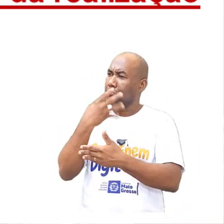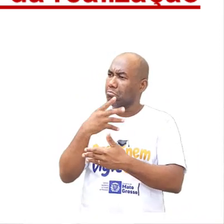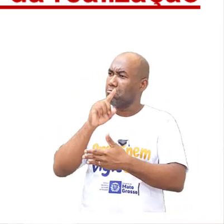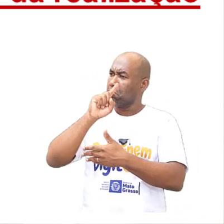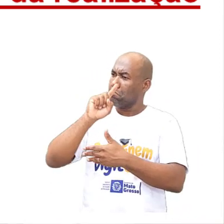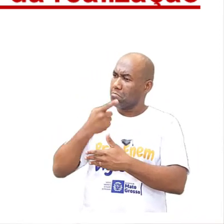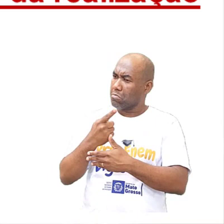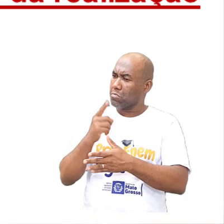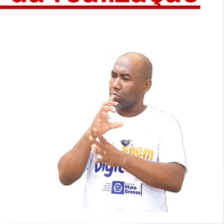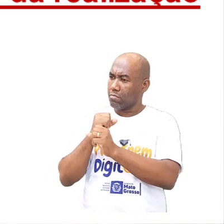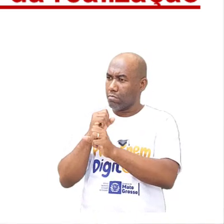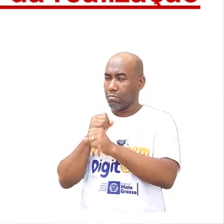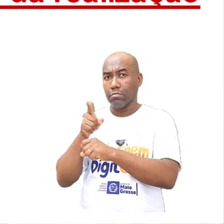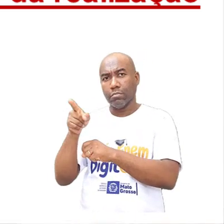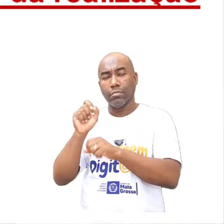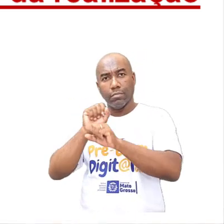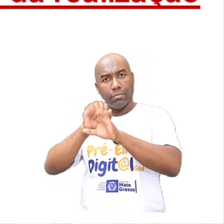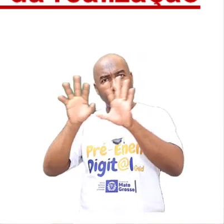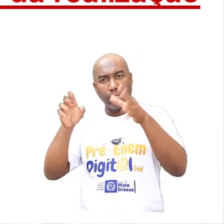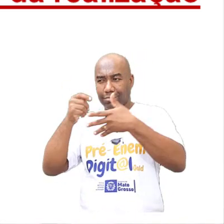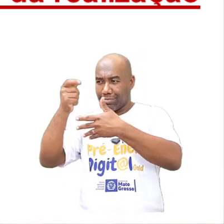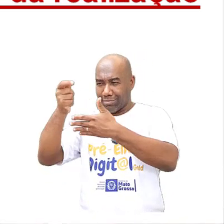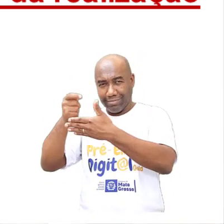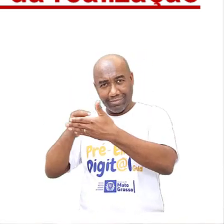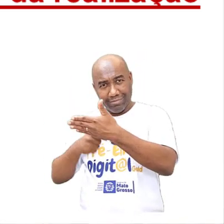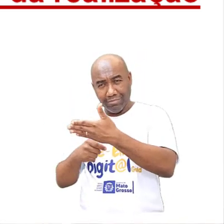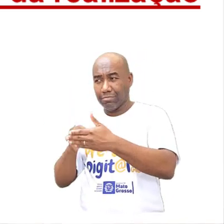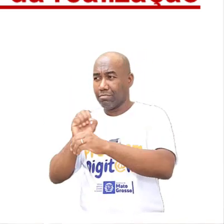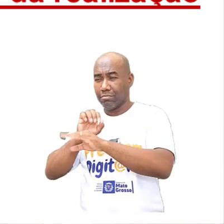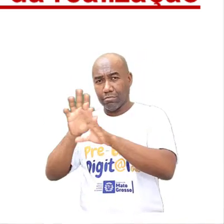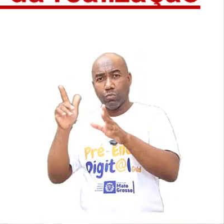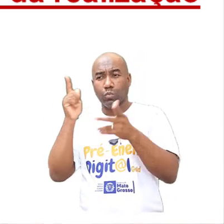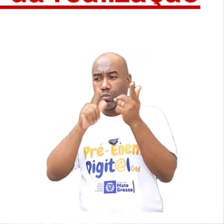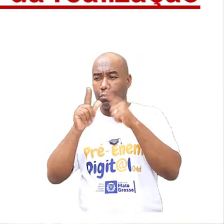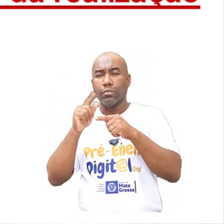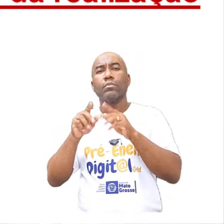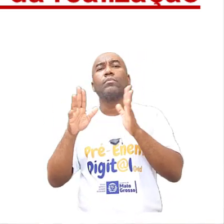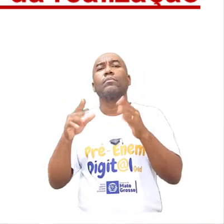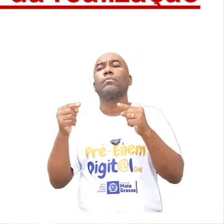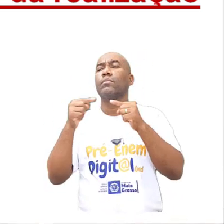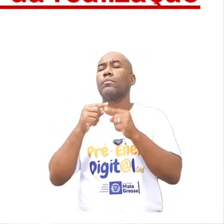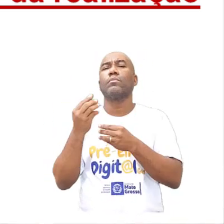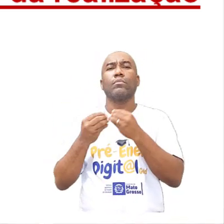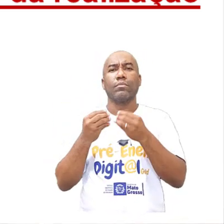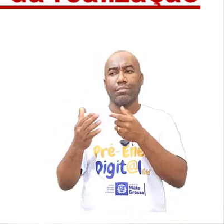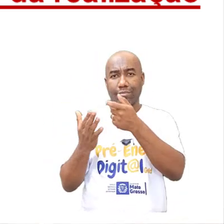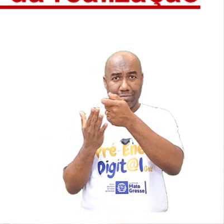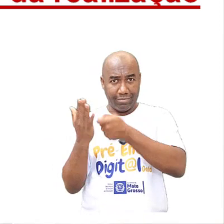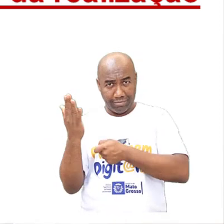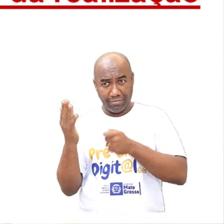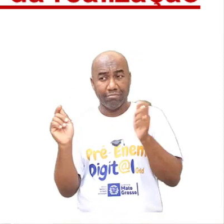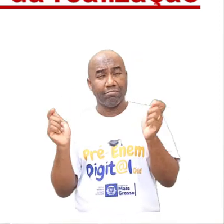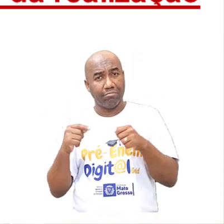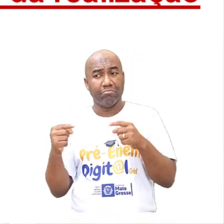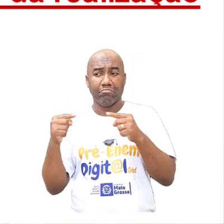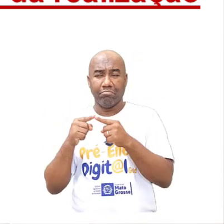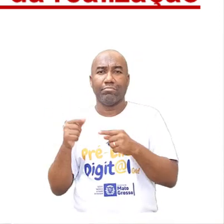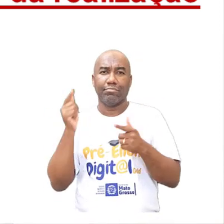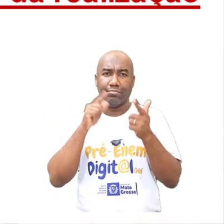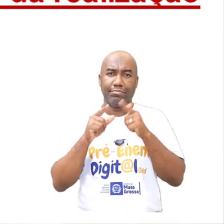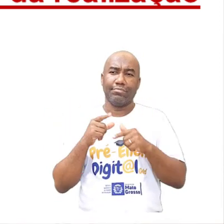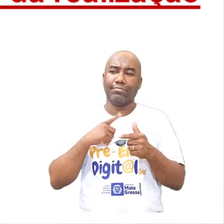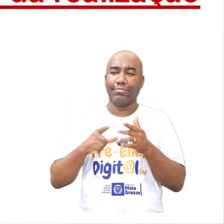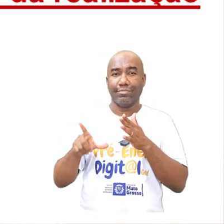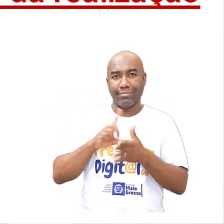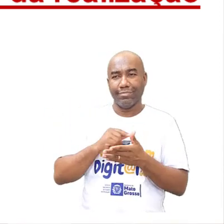vai acontecer e que funciona. E além do mais, às vezes ele fica com um pouco de segurança do corretor não ver o detalhamento.